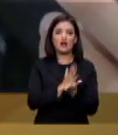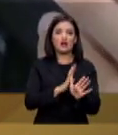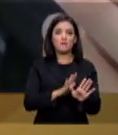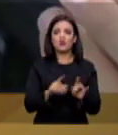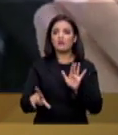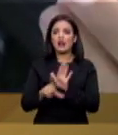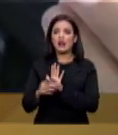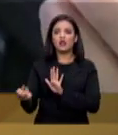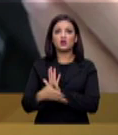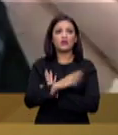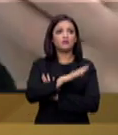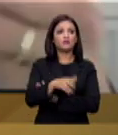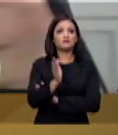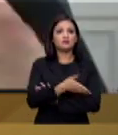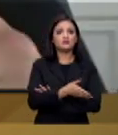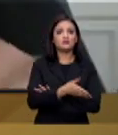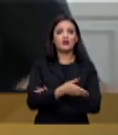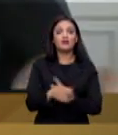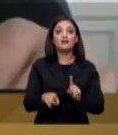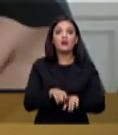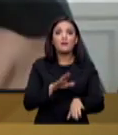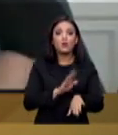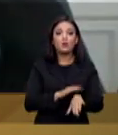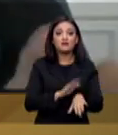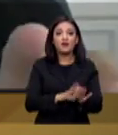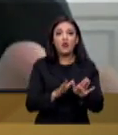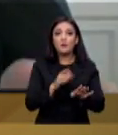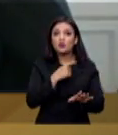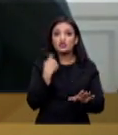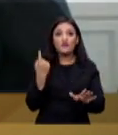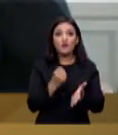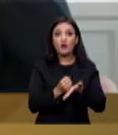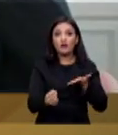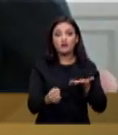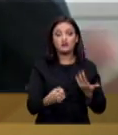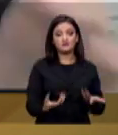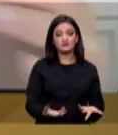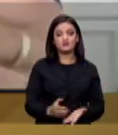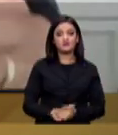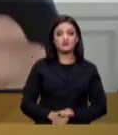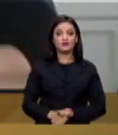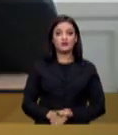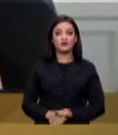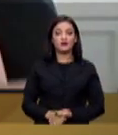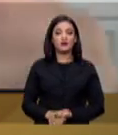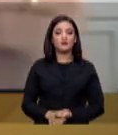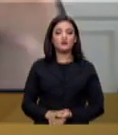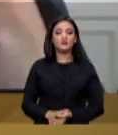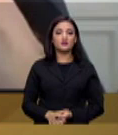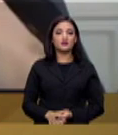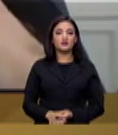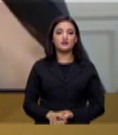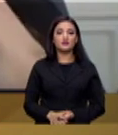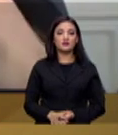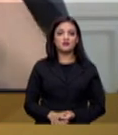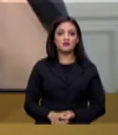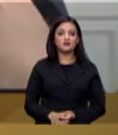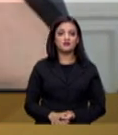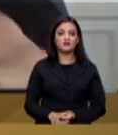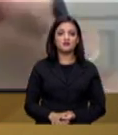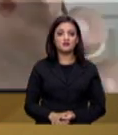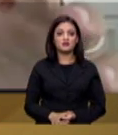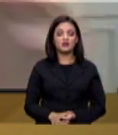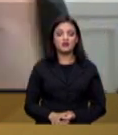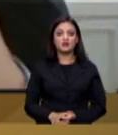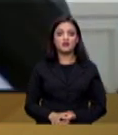Complementar 809, como se exauriram, seus efeitos se exauriram no tempo. Então, eu aqui já voto também